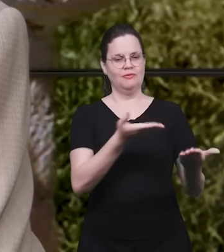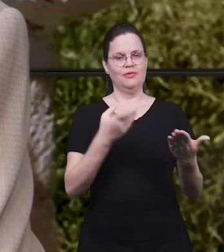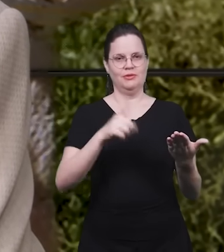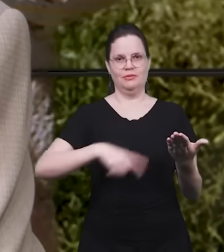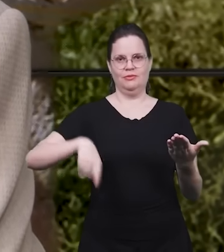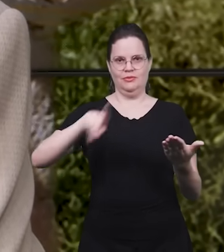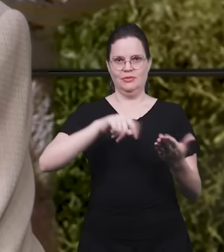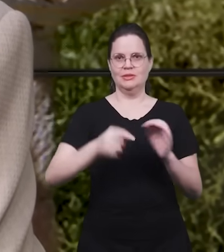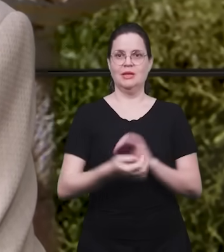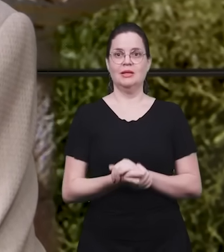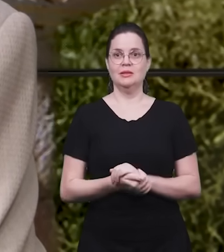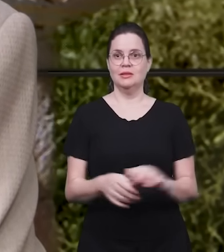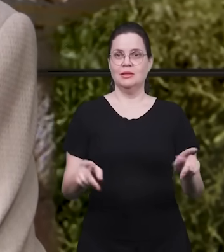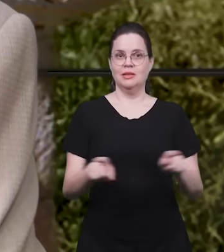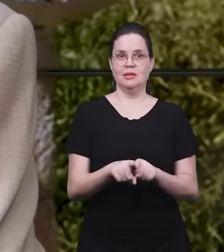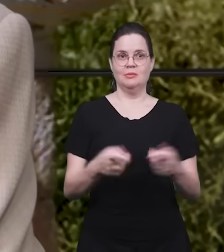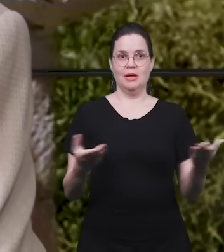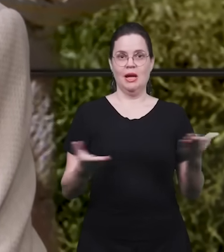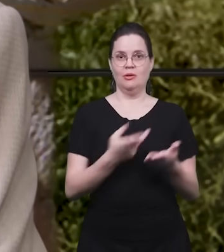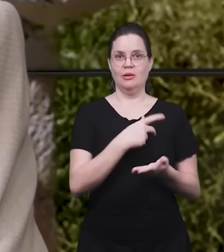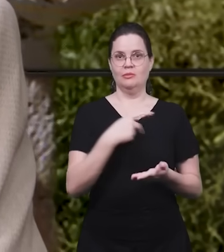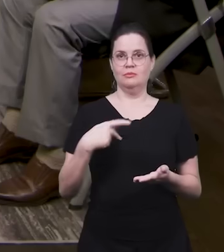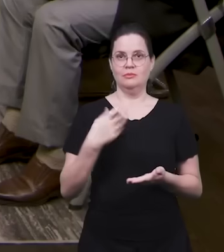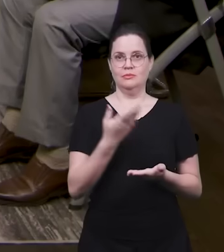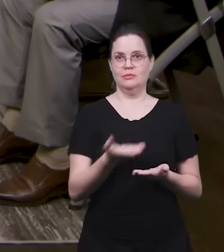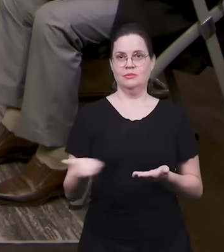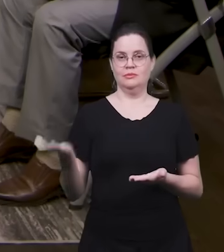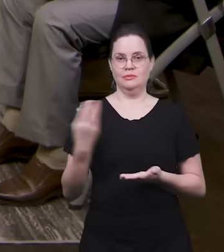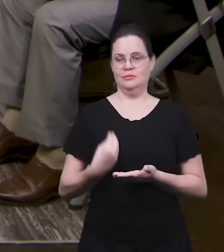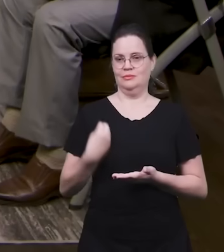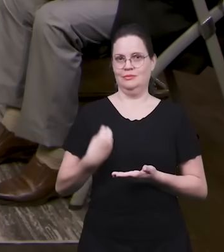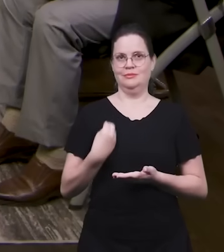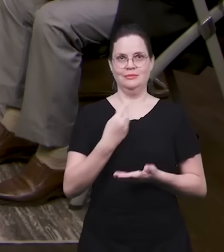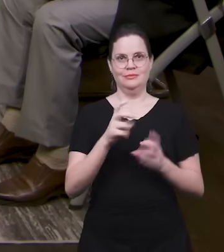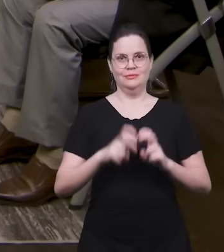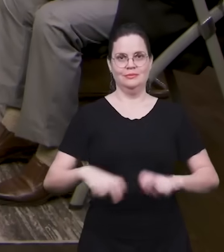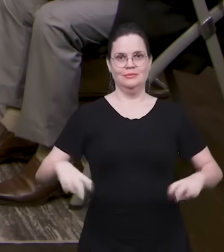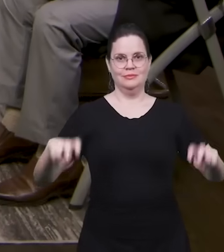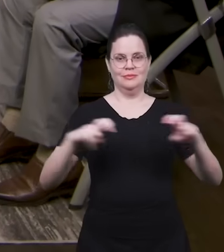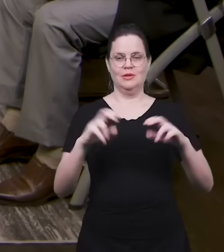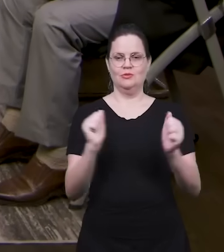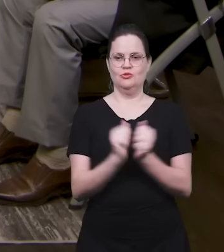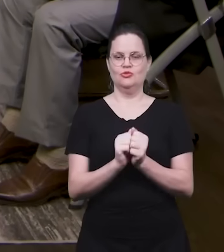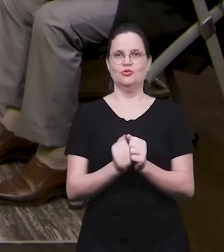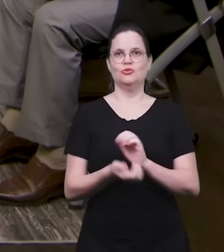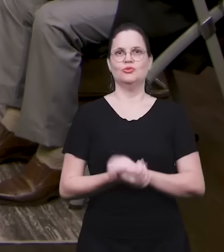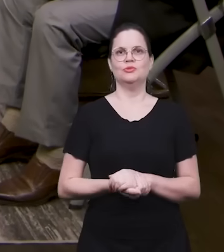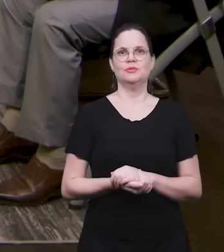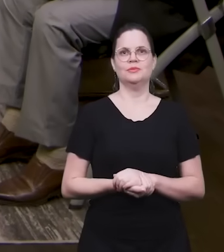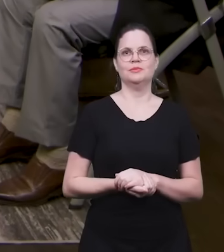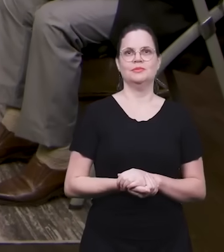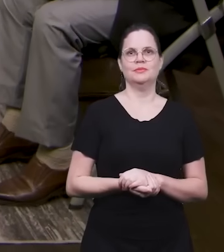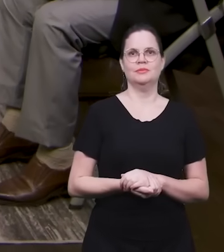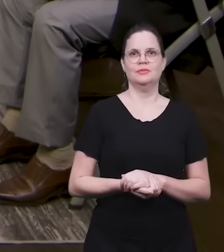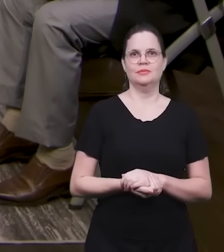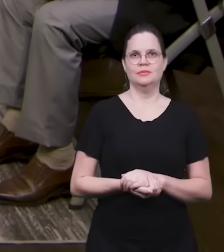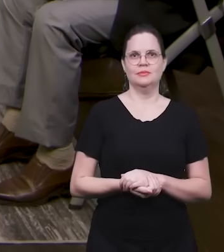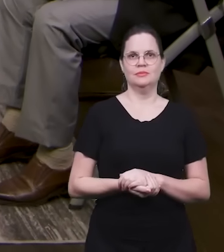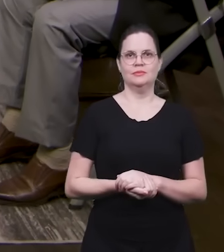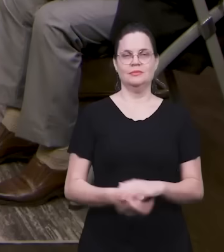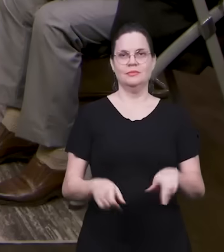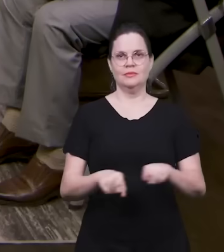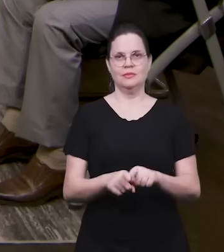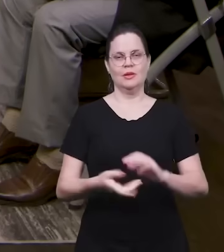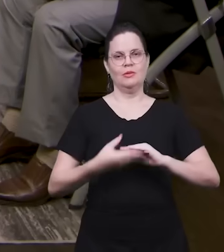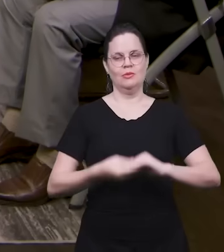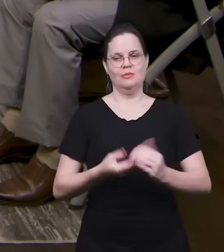você e agora passar aqui para os pastores que estão presentes. Você vê os pastores que estamos aqui hoje no estúdio e